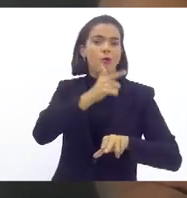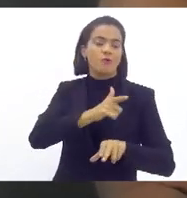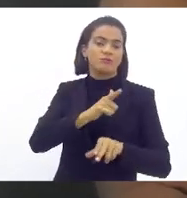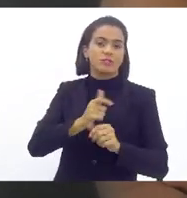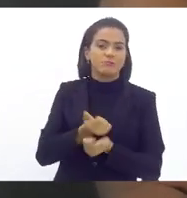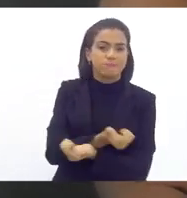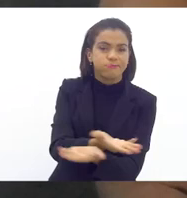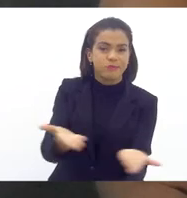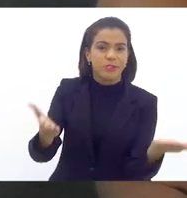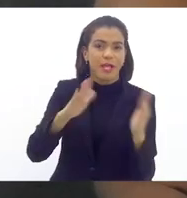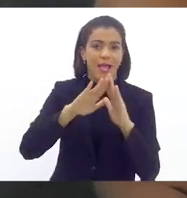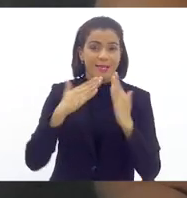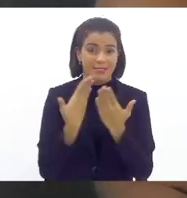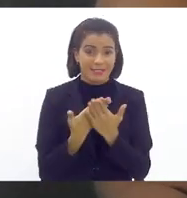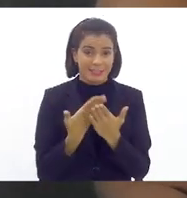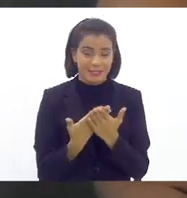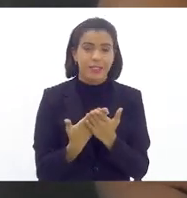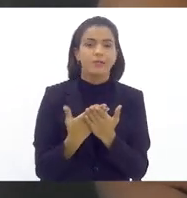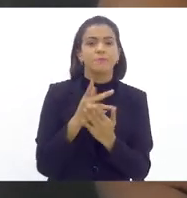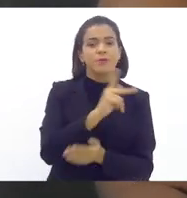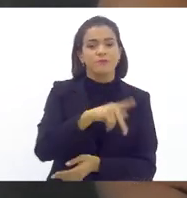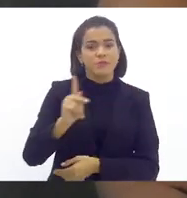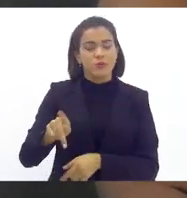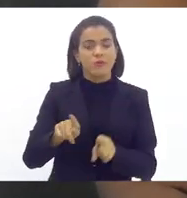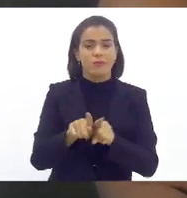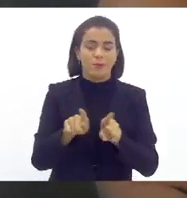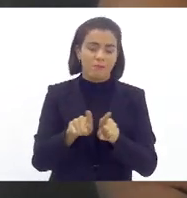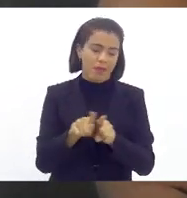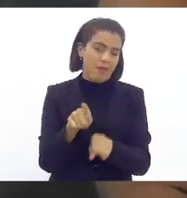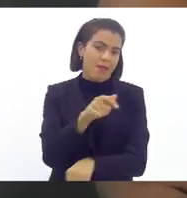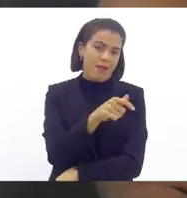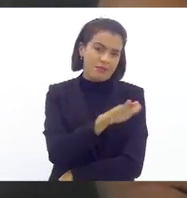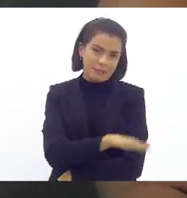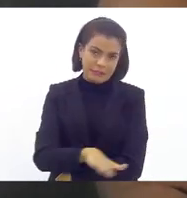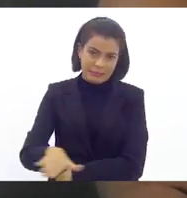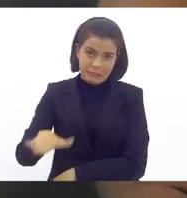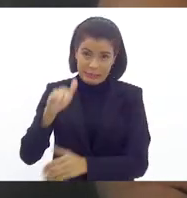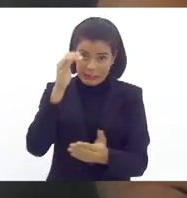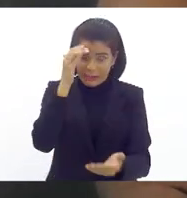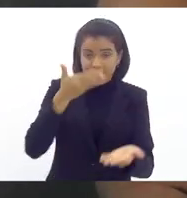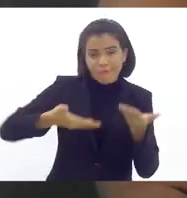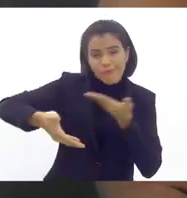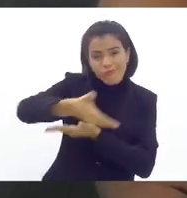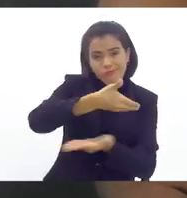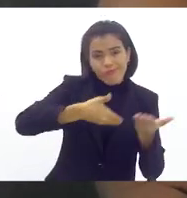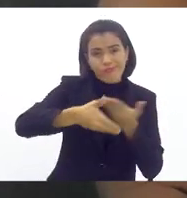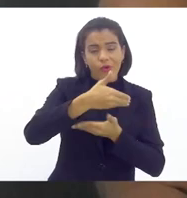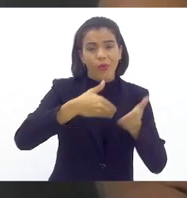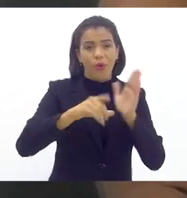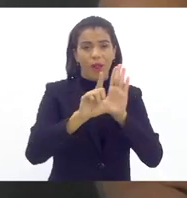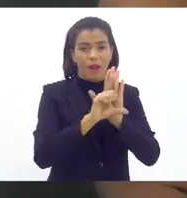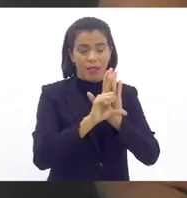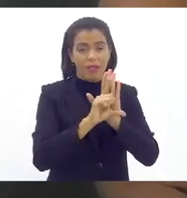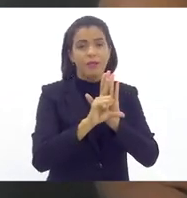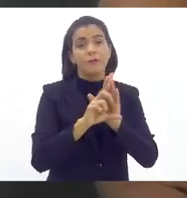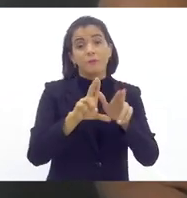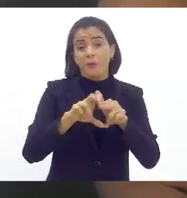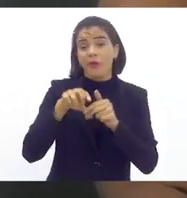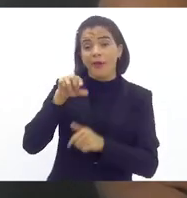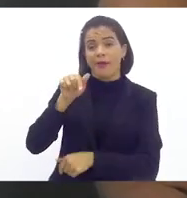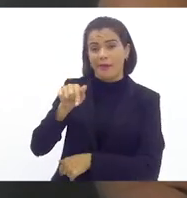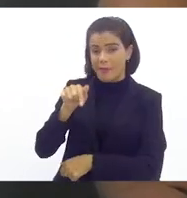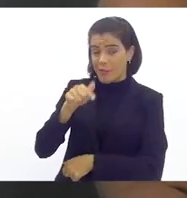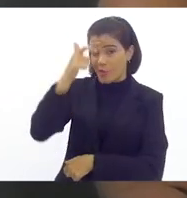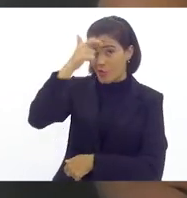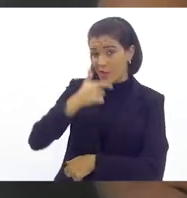crianças e aos nossos professores, dialogando, de fato, com a lei, porque é isso, o nosso